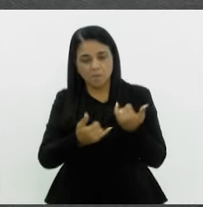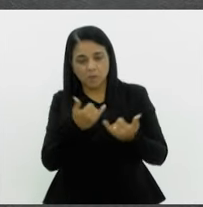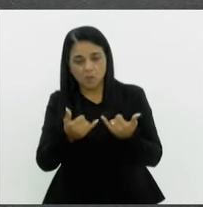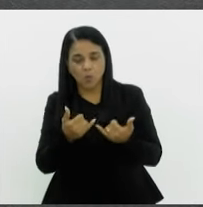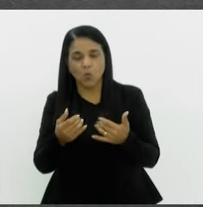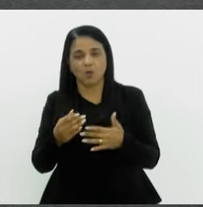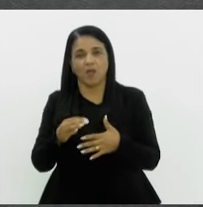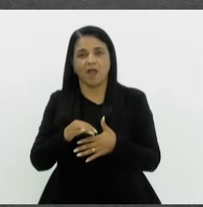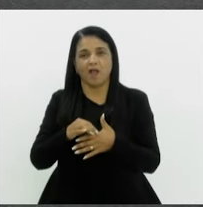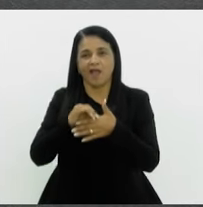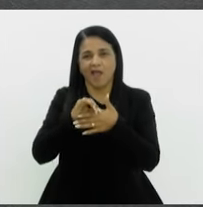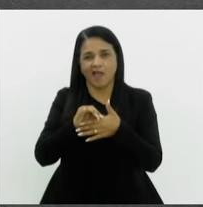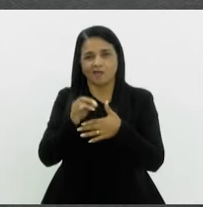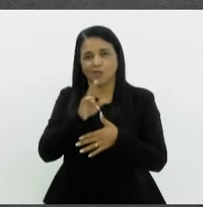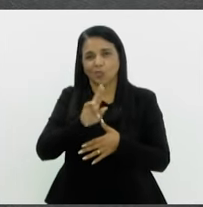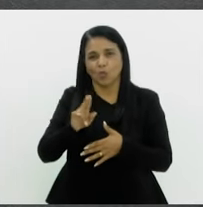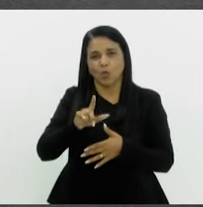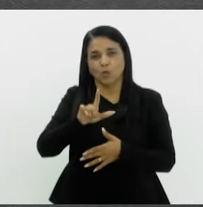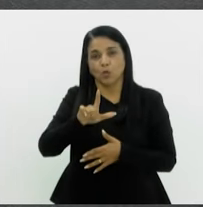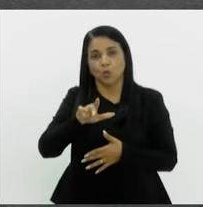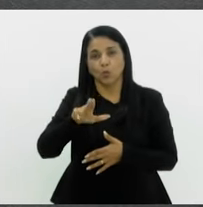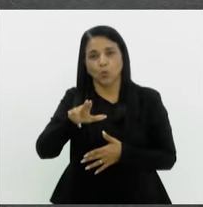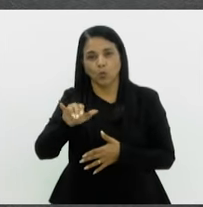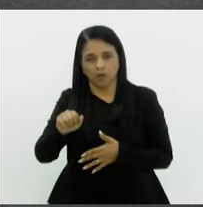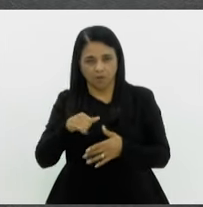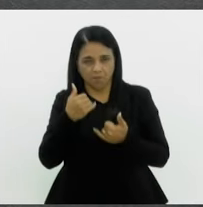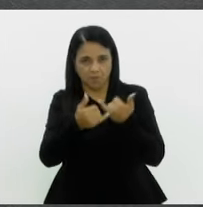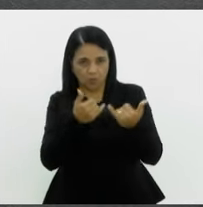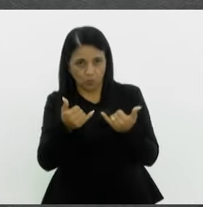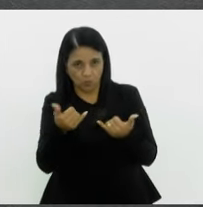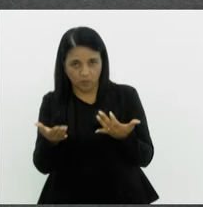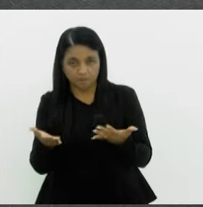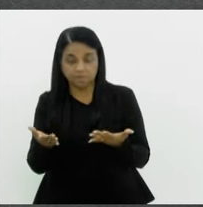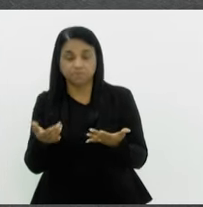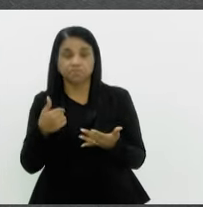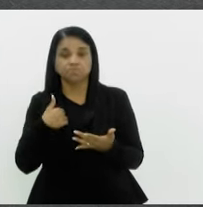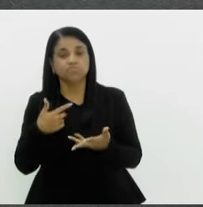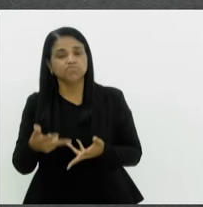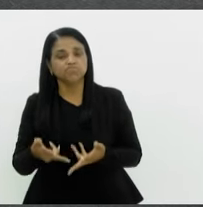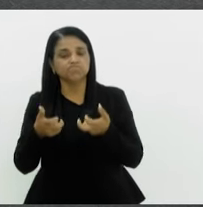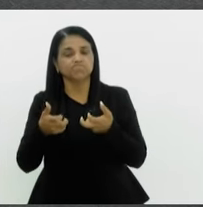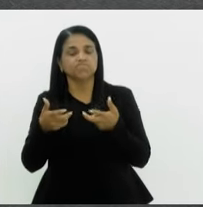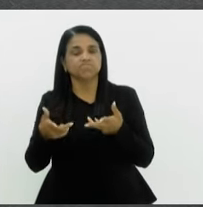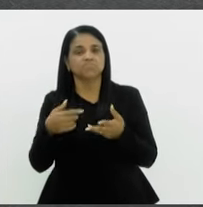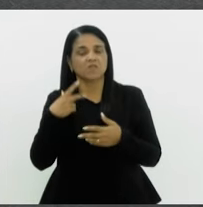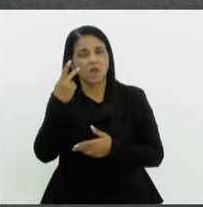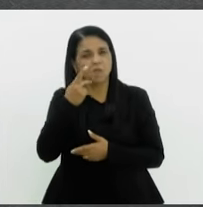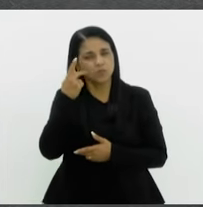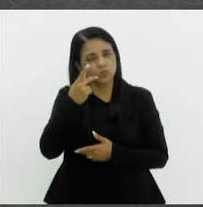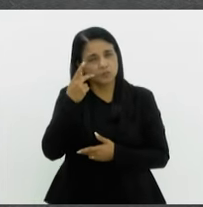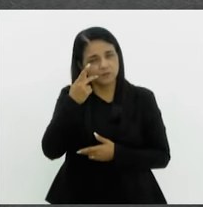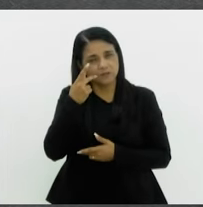de Lula, etc. Ele brincou alguma coisa. E se vê como é que a política,